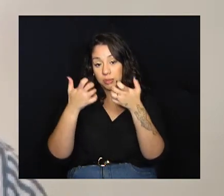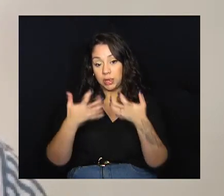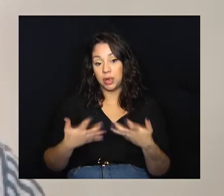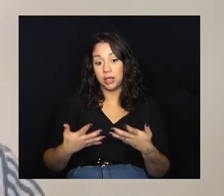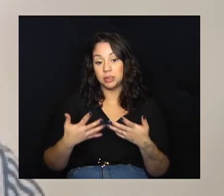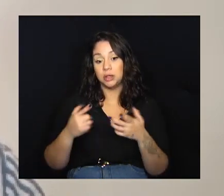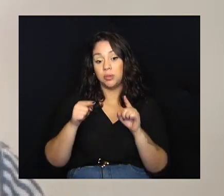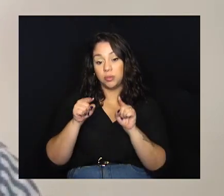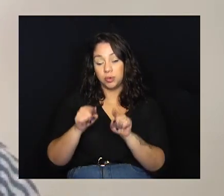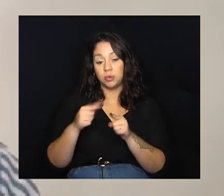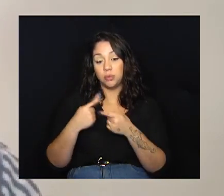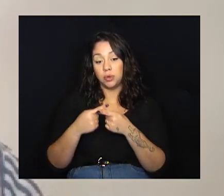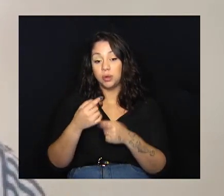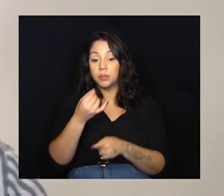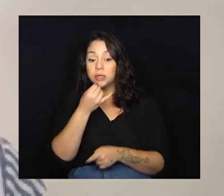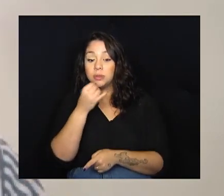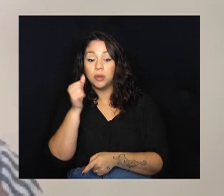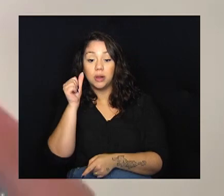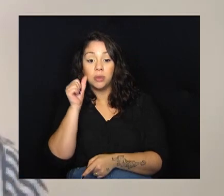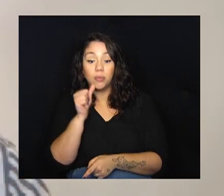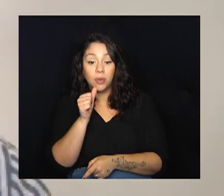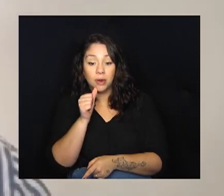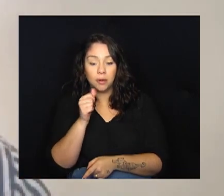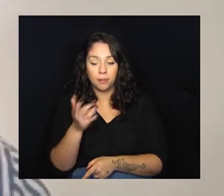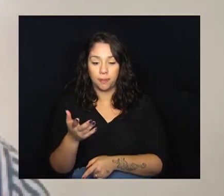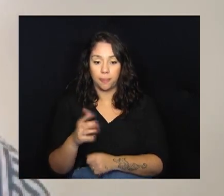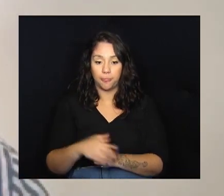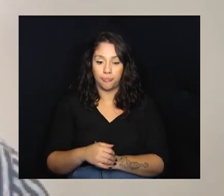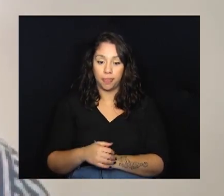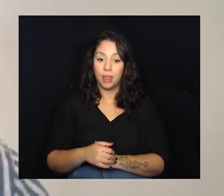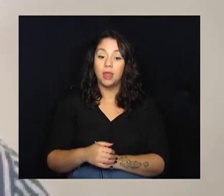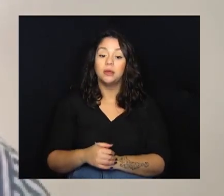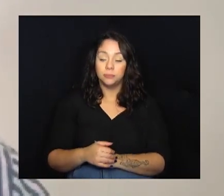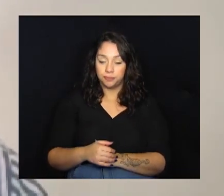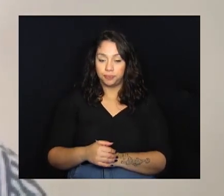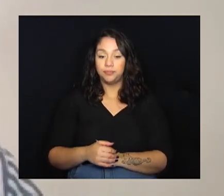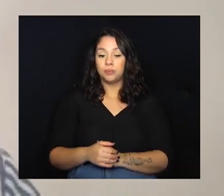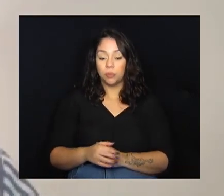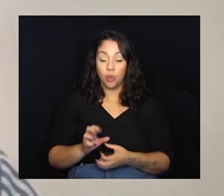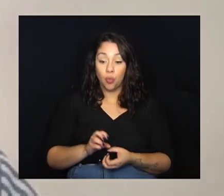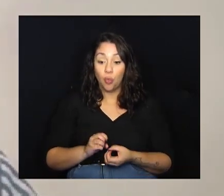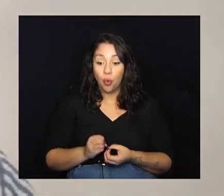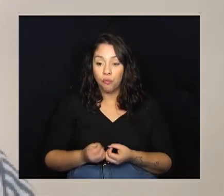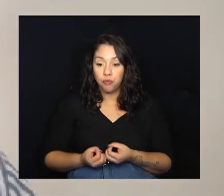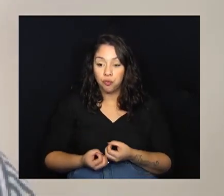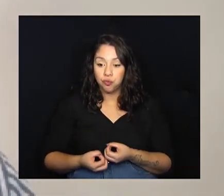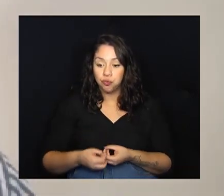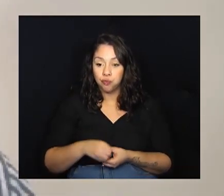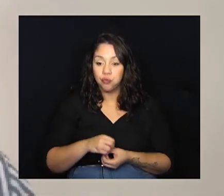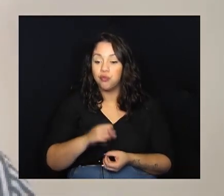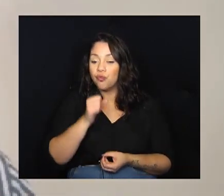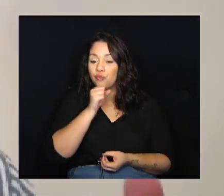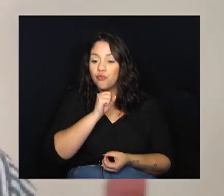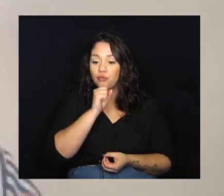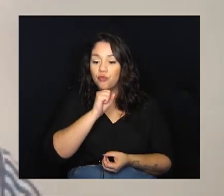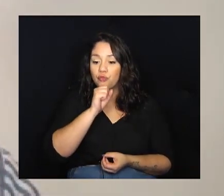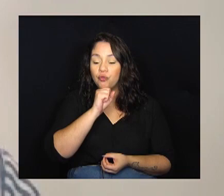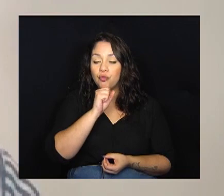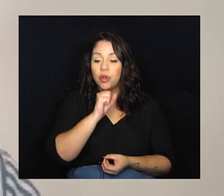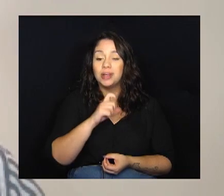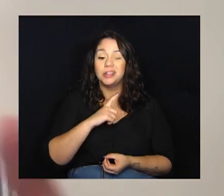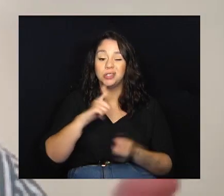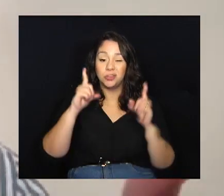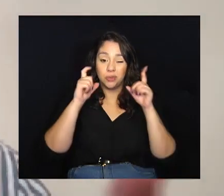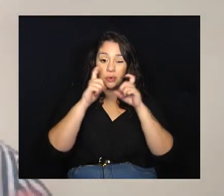porque por exemplo na mulher o que acontece é conforme o óvulo envelhece ela tem dificuldade de separar o material genético